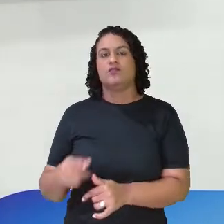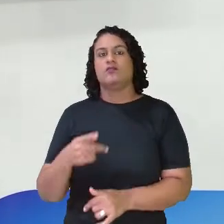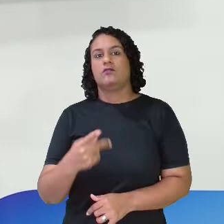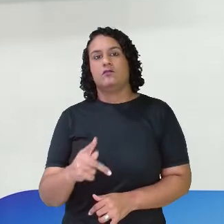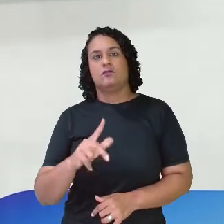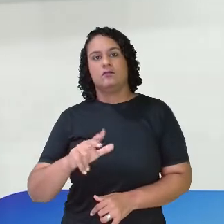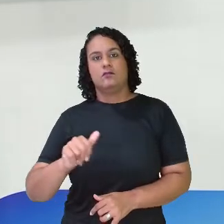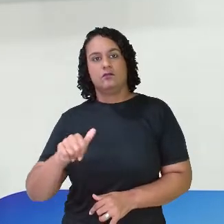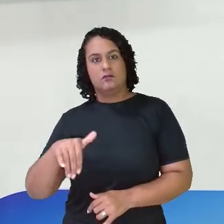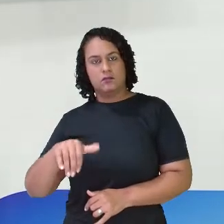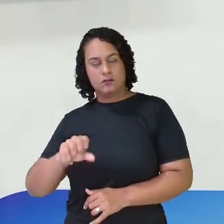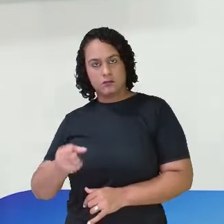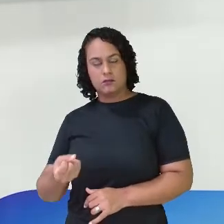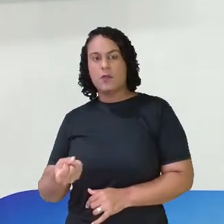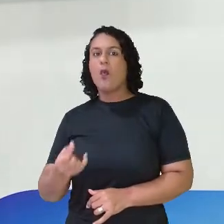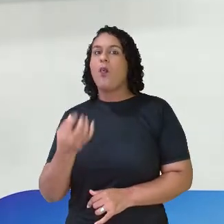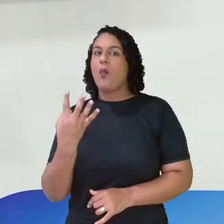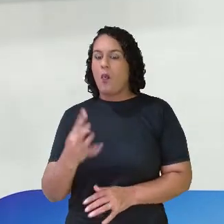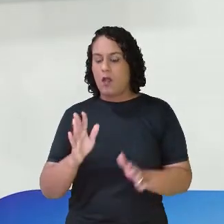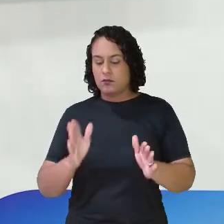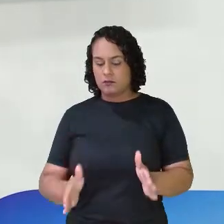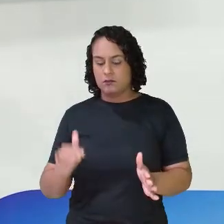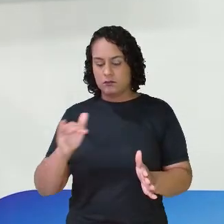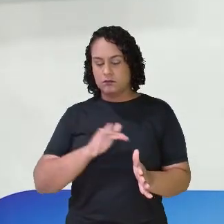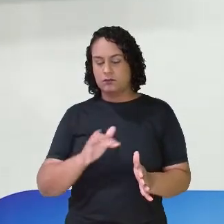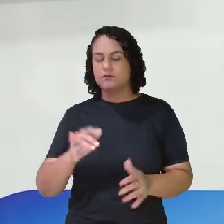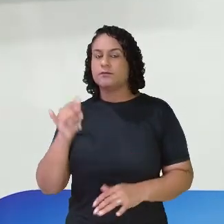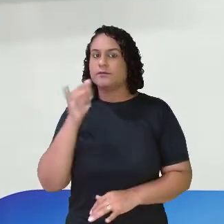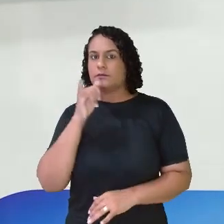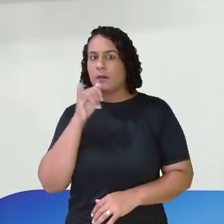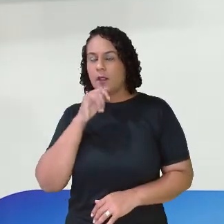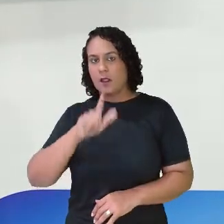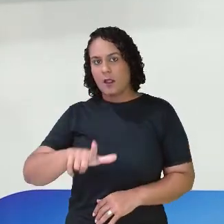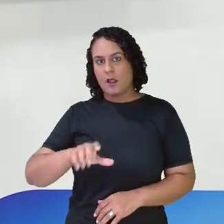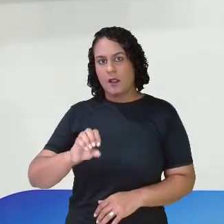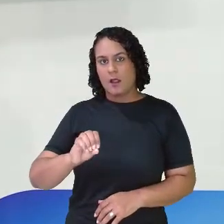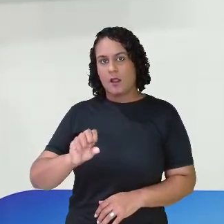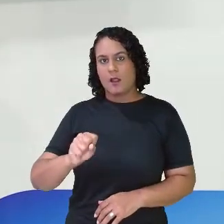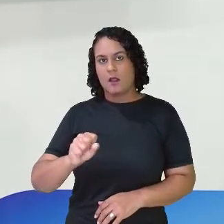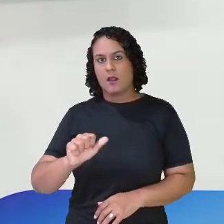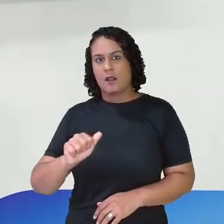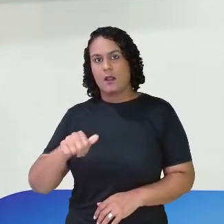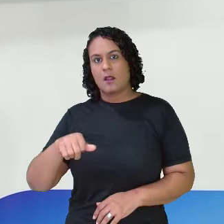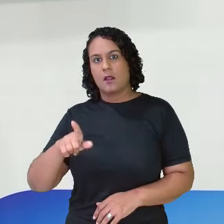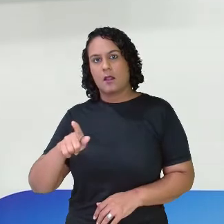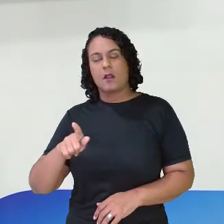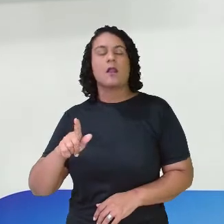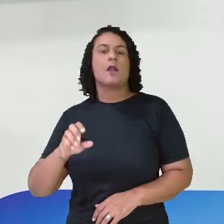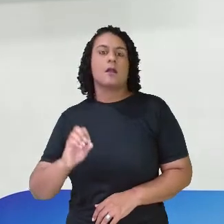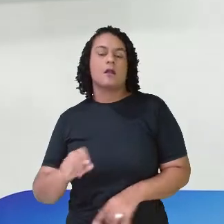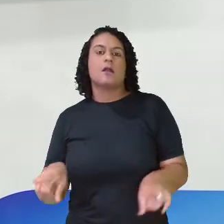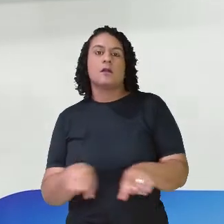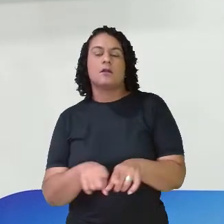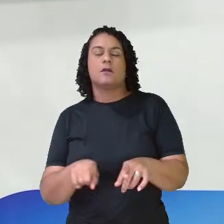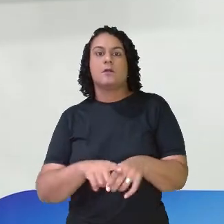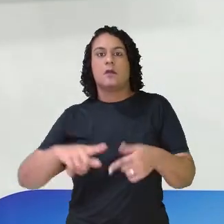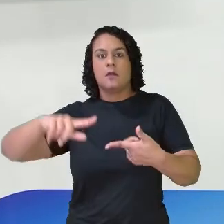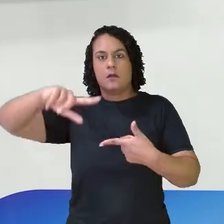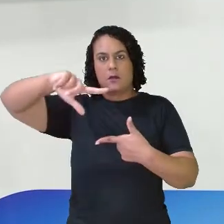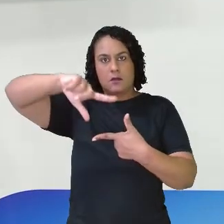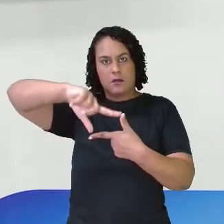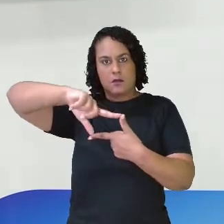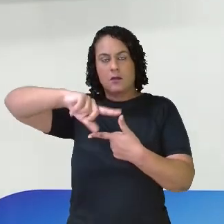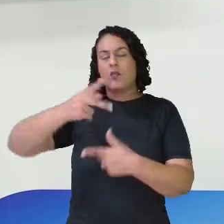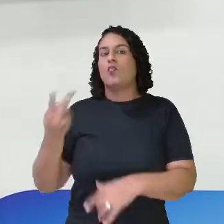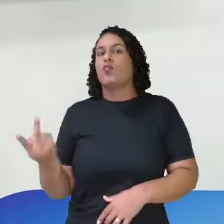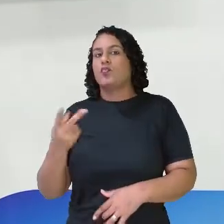com 4 lados. Por exemplo, o losango e o retângulo. Isso. Eles também